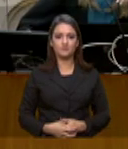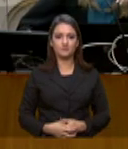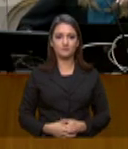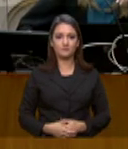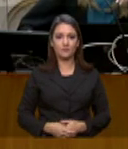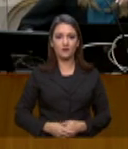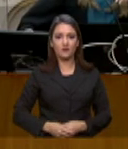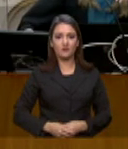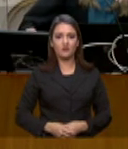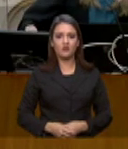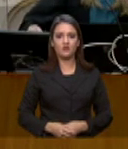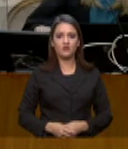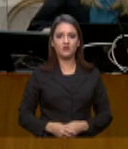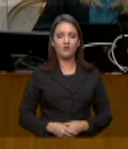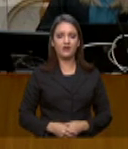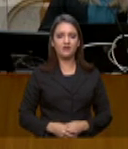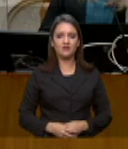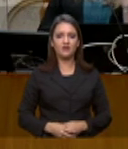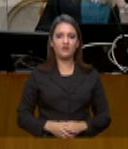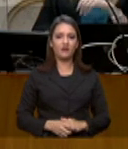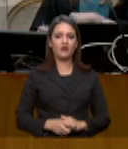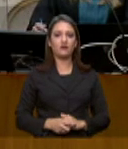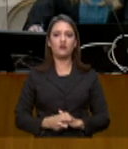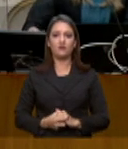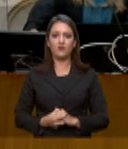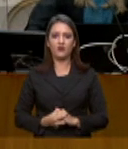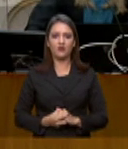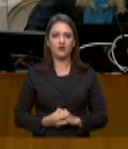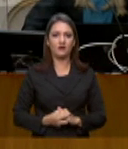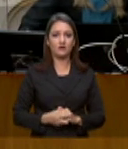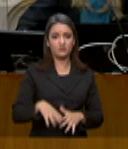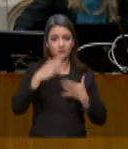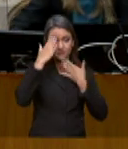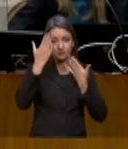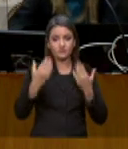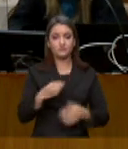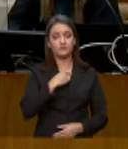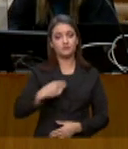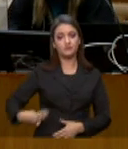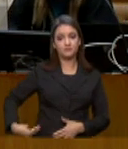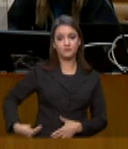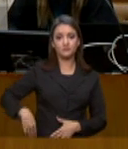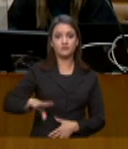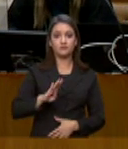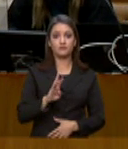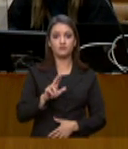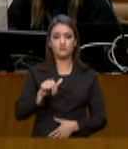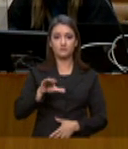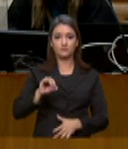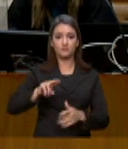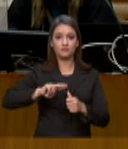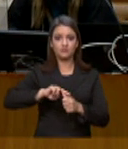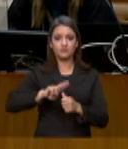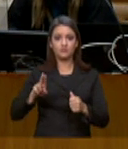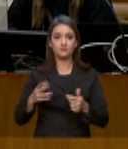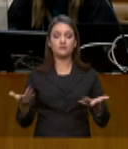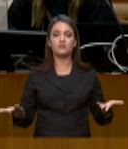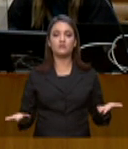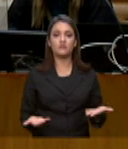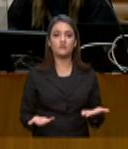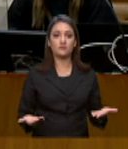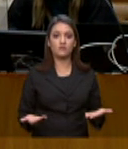Obrigado, ministro. Muito obrigado, ministro Bruno Bianco, advogado-geral da União. Passo a palavra